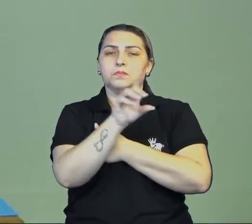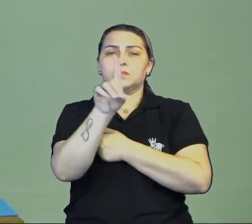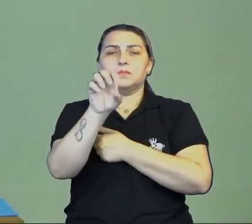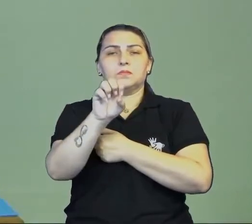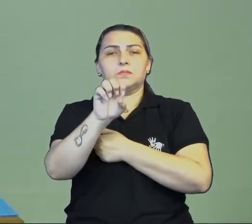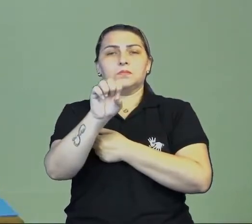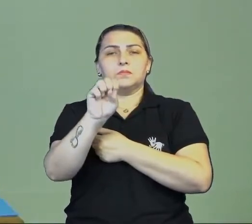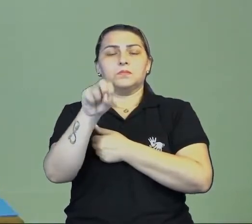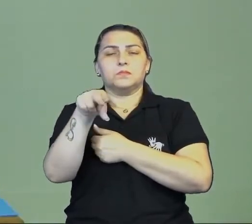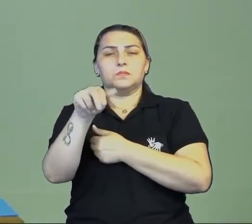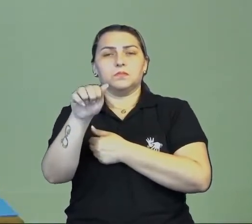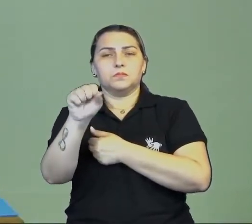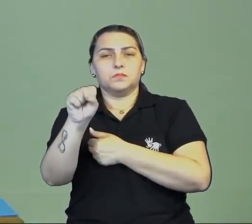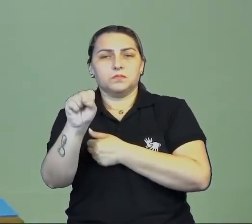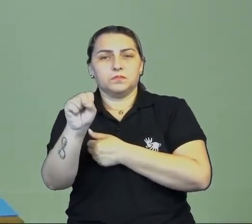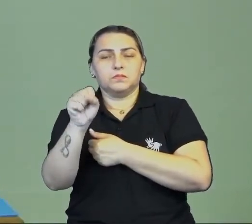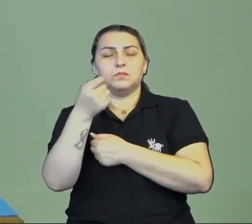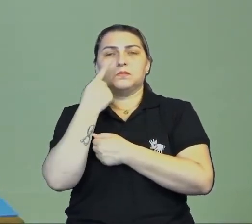dezenas, olha só, 1,